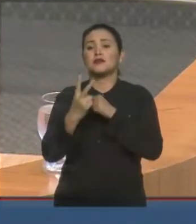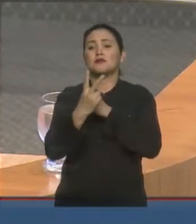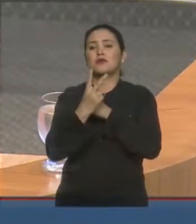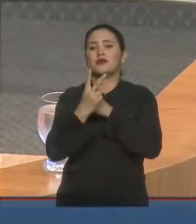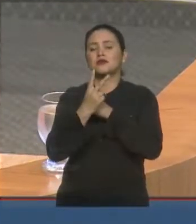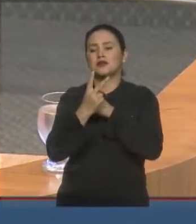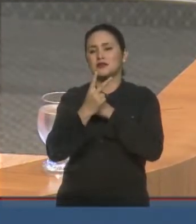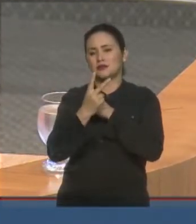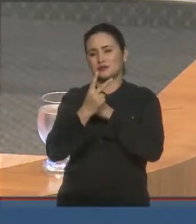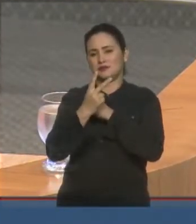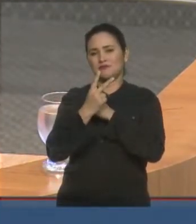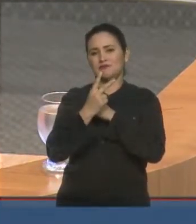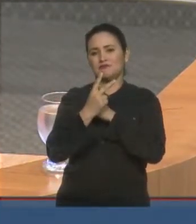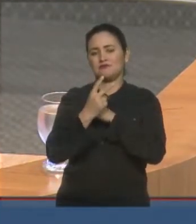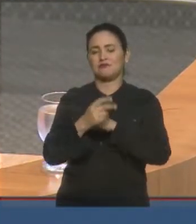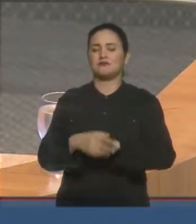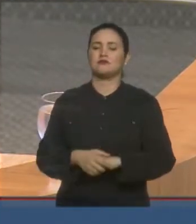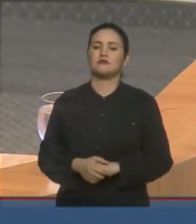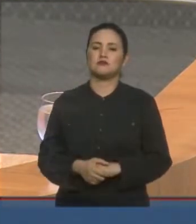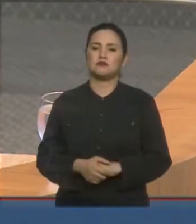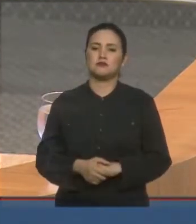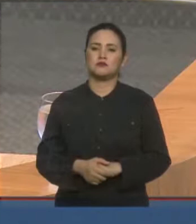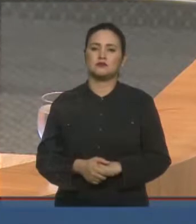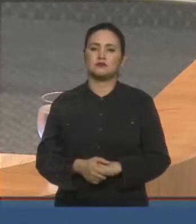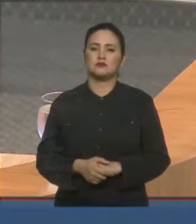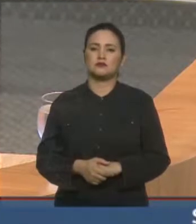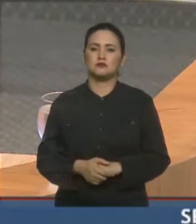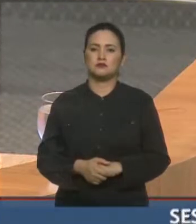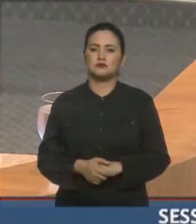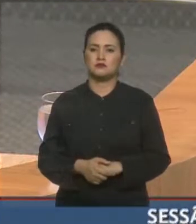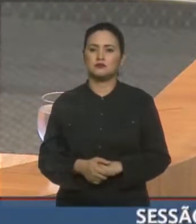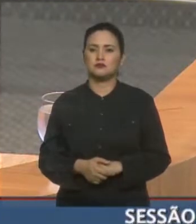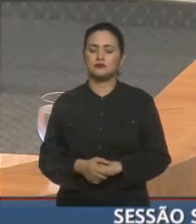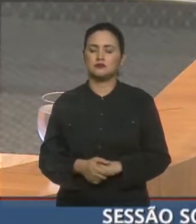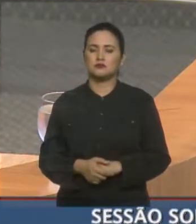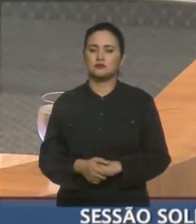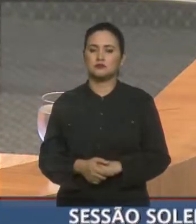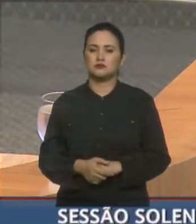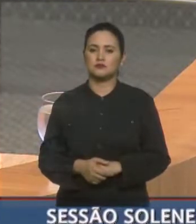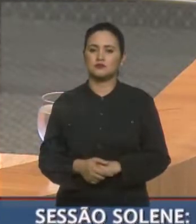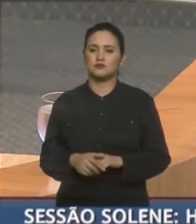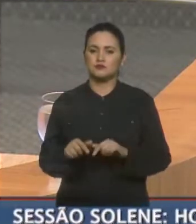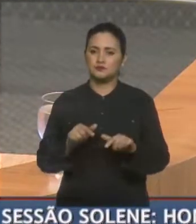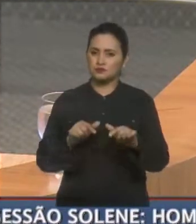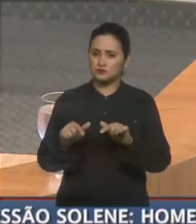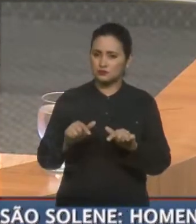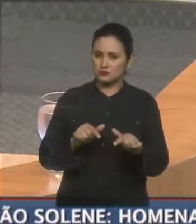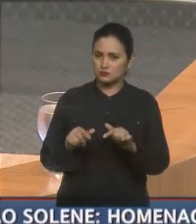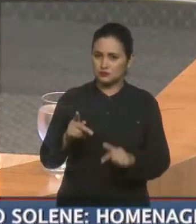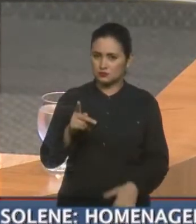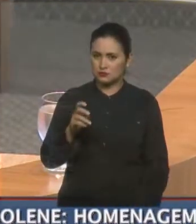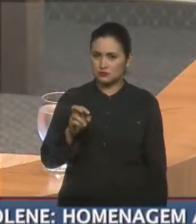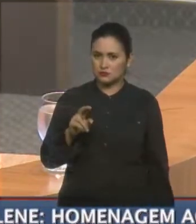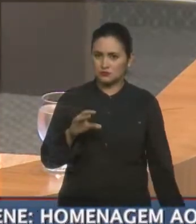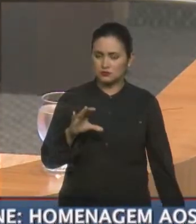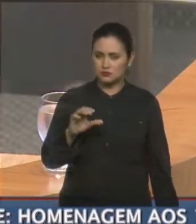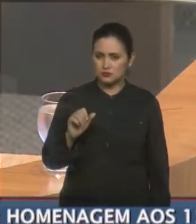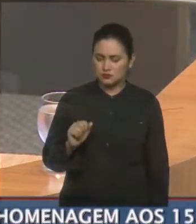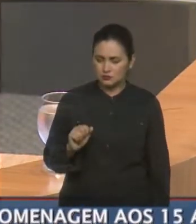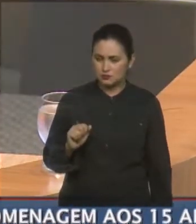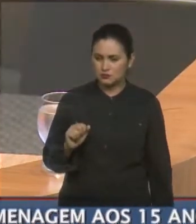não violadas. Então, essa articulação entre o trabalho da perícia, que a perícia